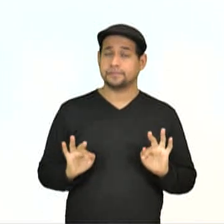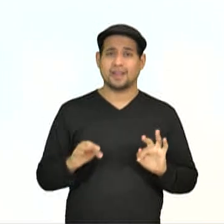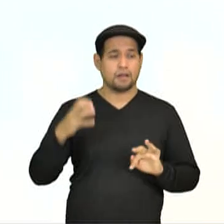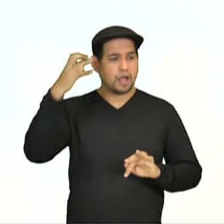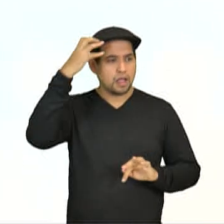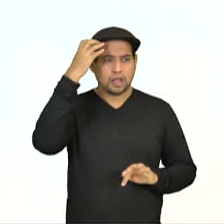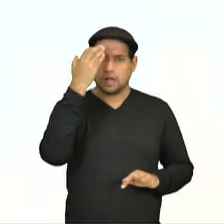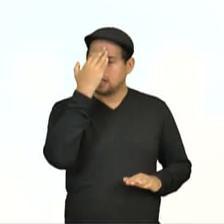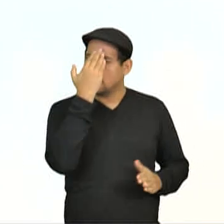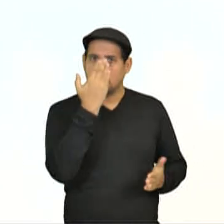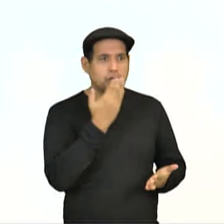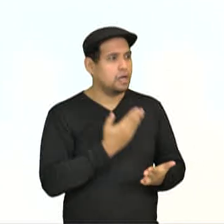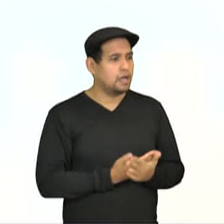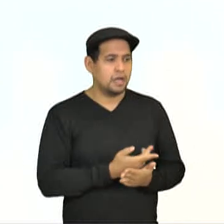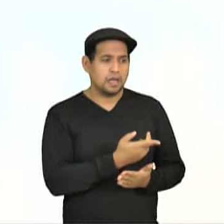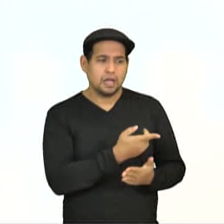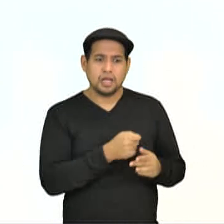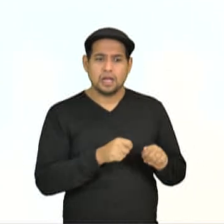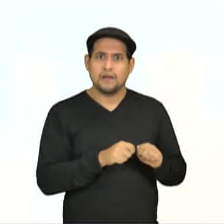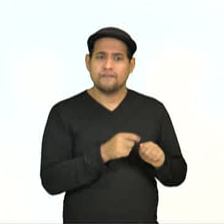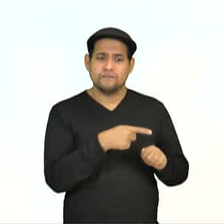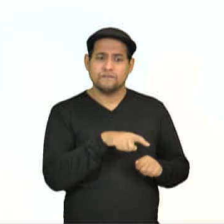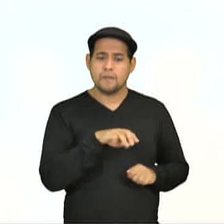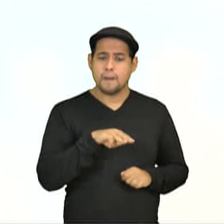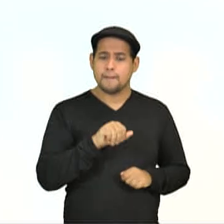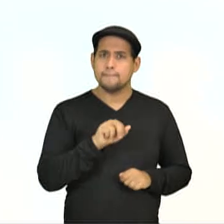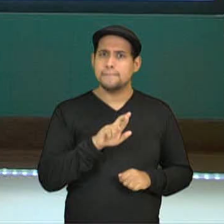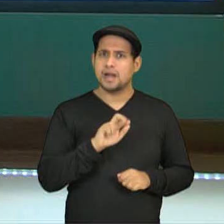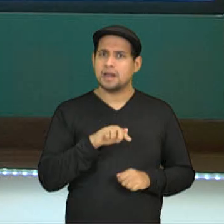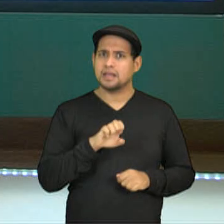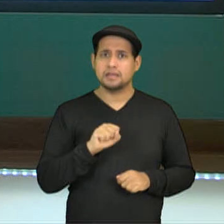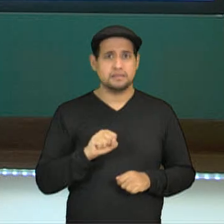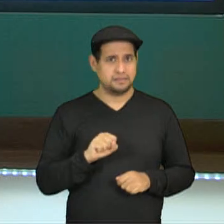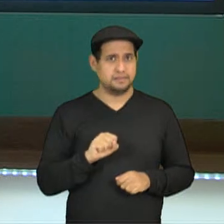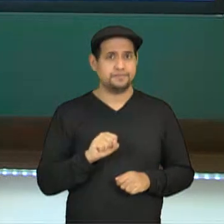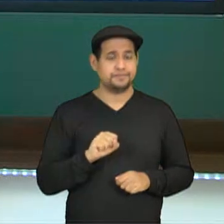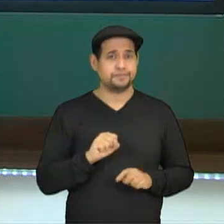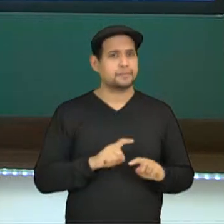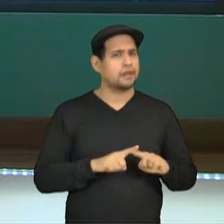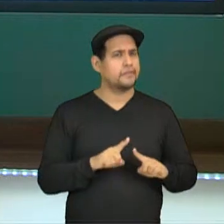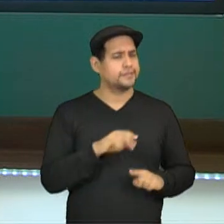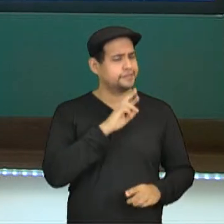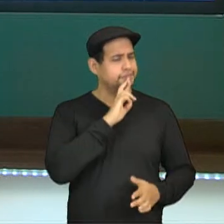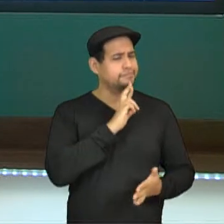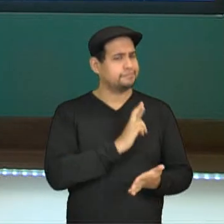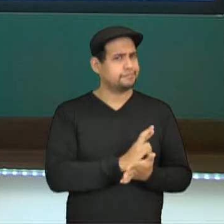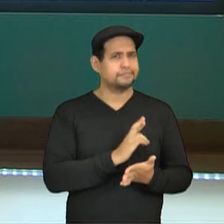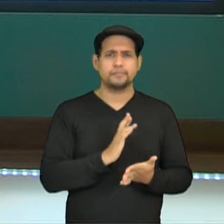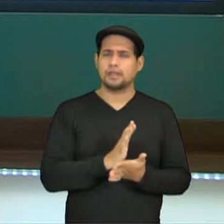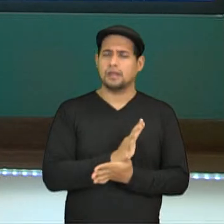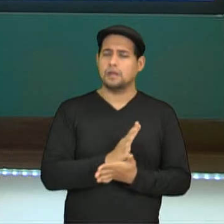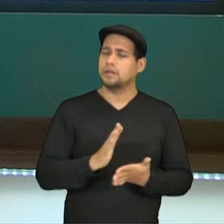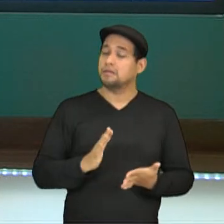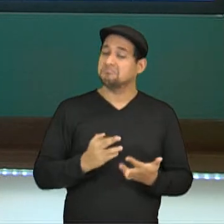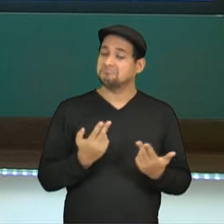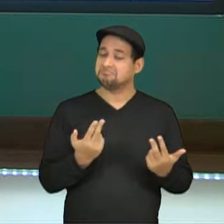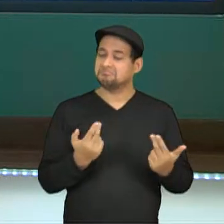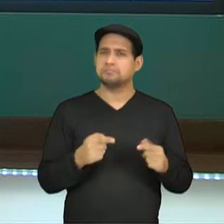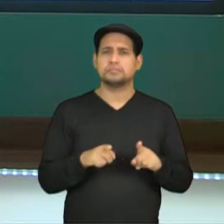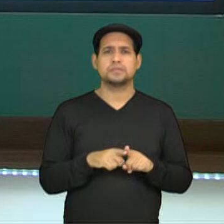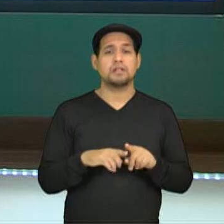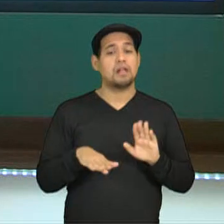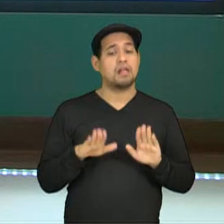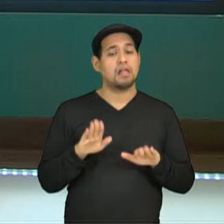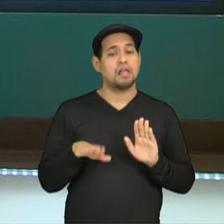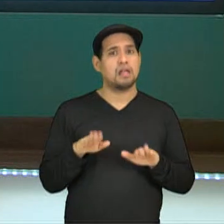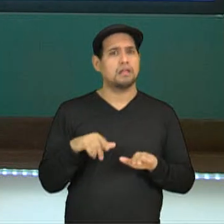não acreditaria que ele fosse um marquês, né? Que ele era um marquês. Então, se vocês responderam algo semelhante a isso, né?